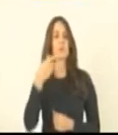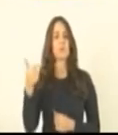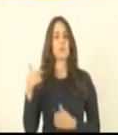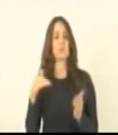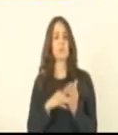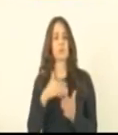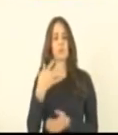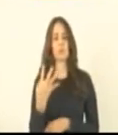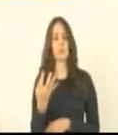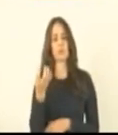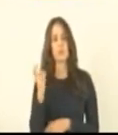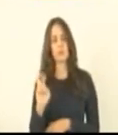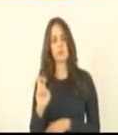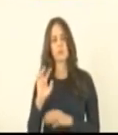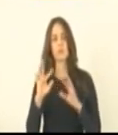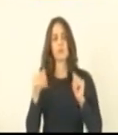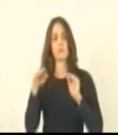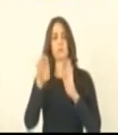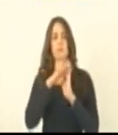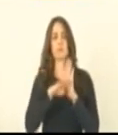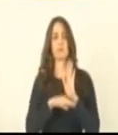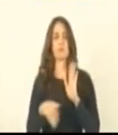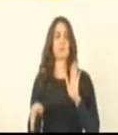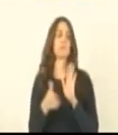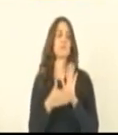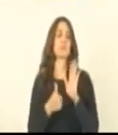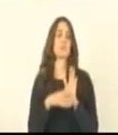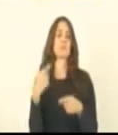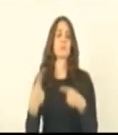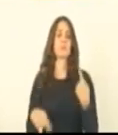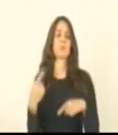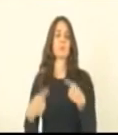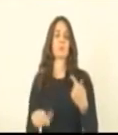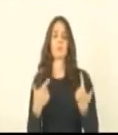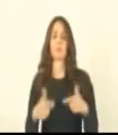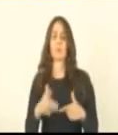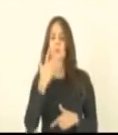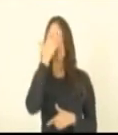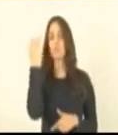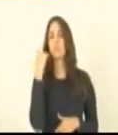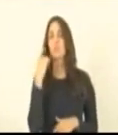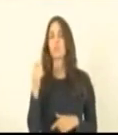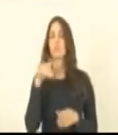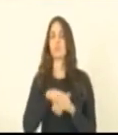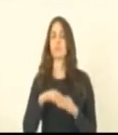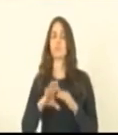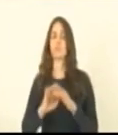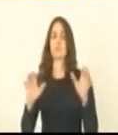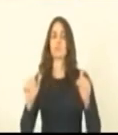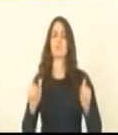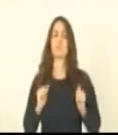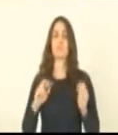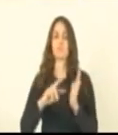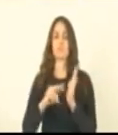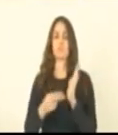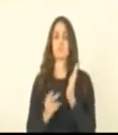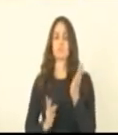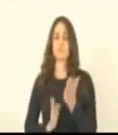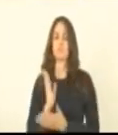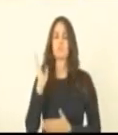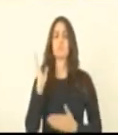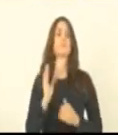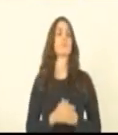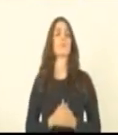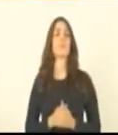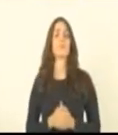ao 45, tratam-se de indicações, senhoras senhores deputados. Em discussão, não havendo quem queira discutir, em votação, deputados que aprovam, permaneçam como se